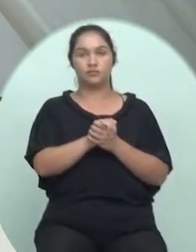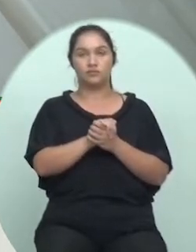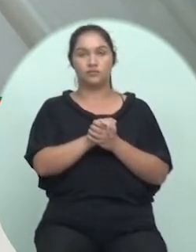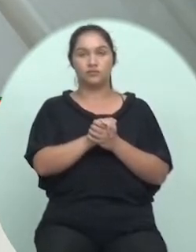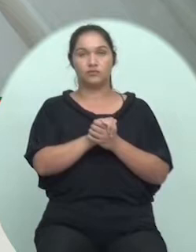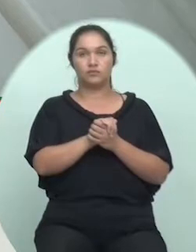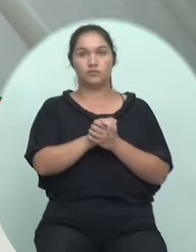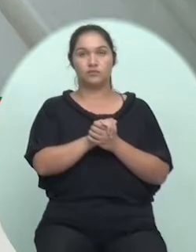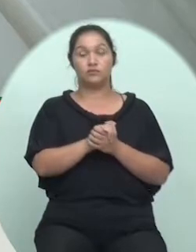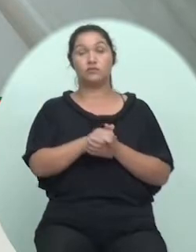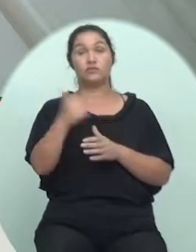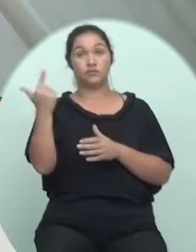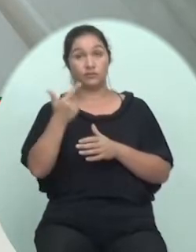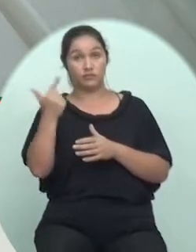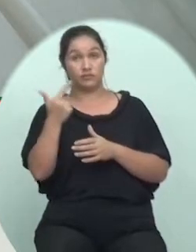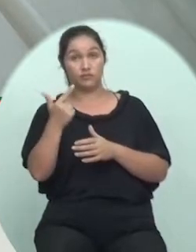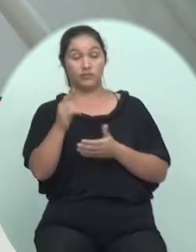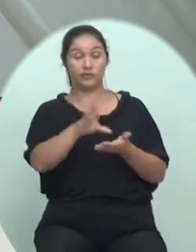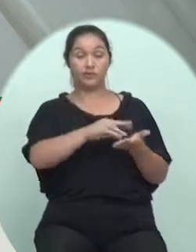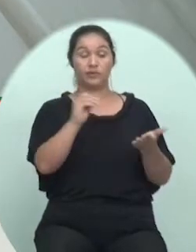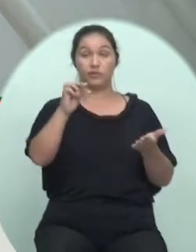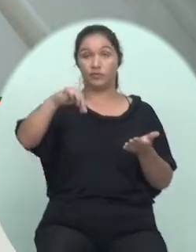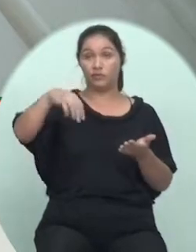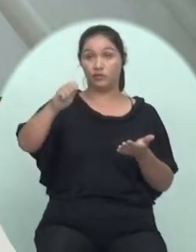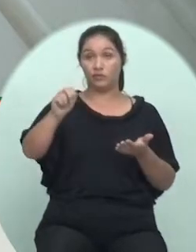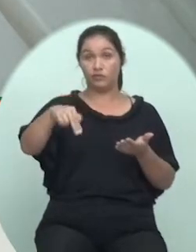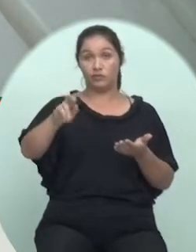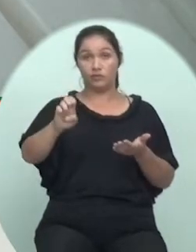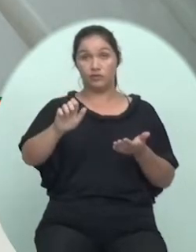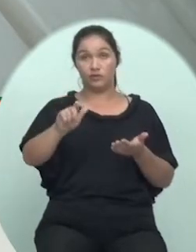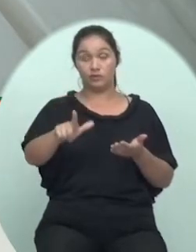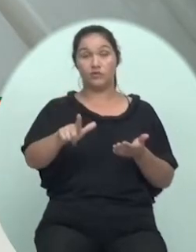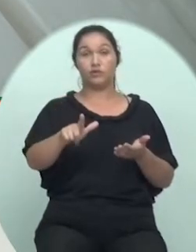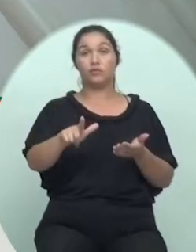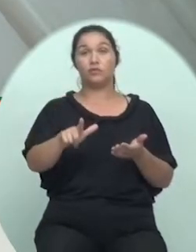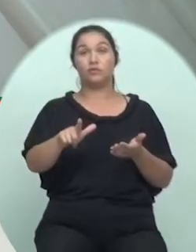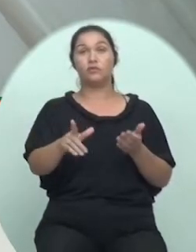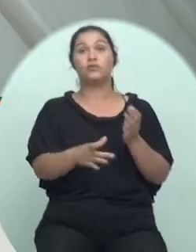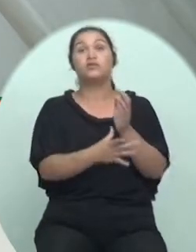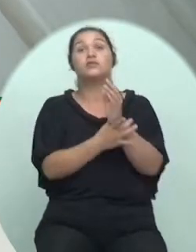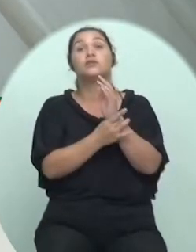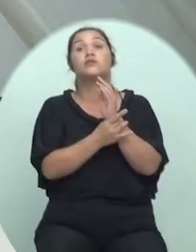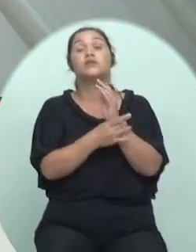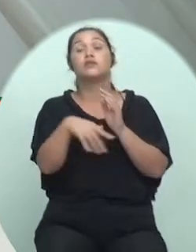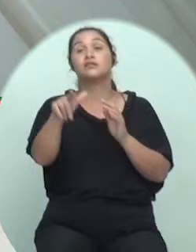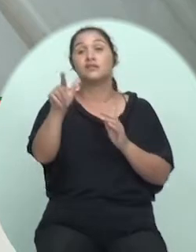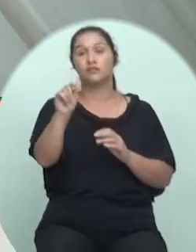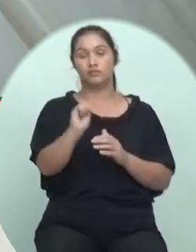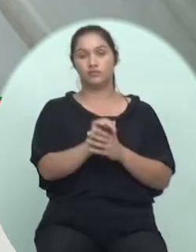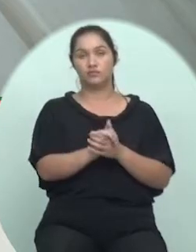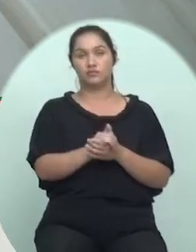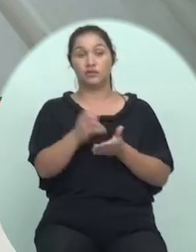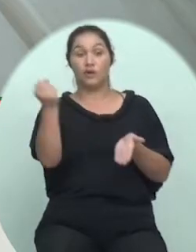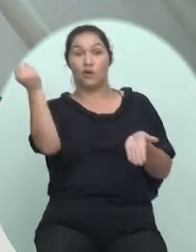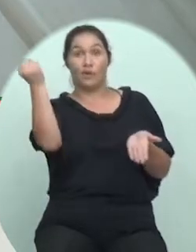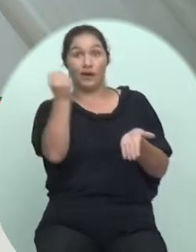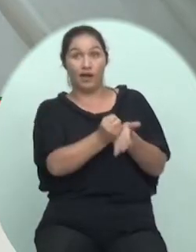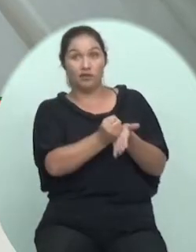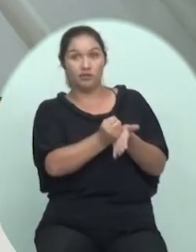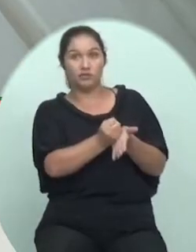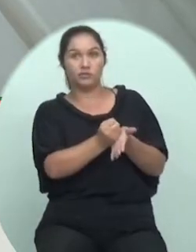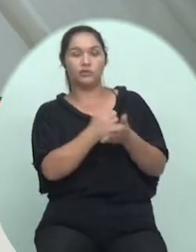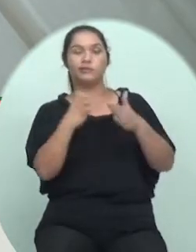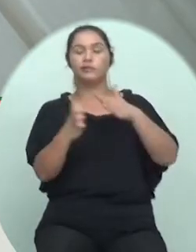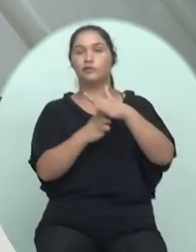528. Segundo, cópia do manual de garantia das revisões realizadas com o respectivo carimbo pela empresa